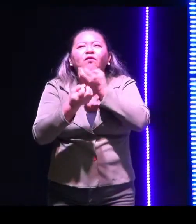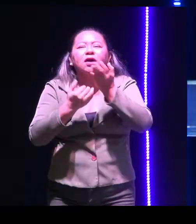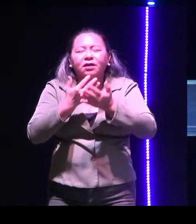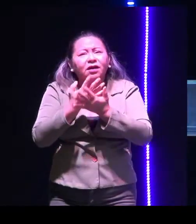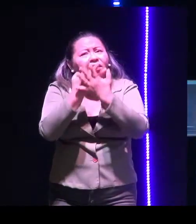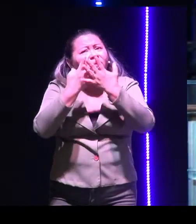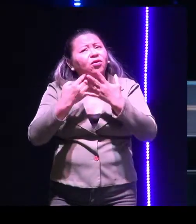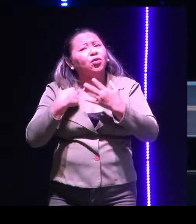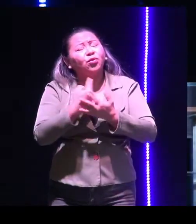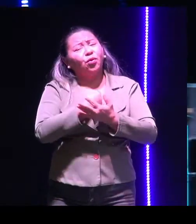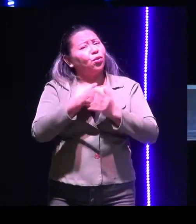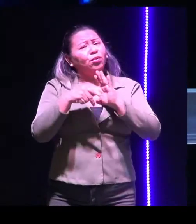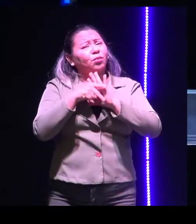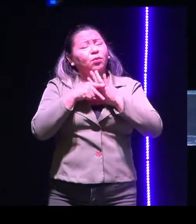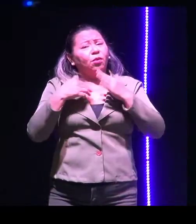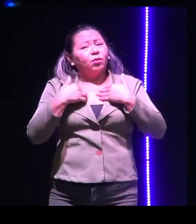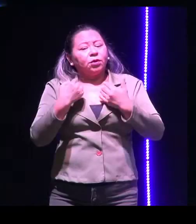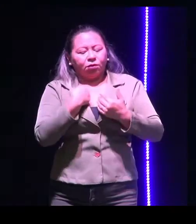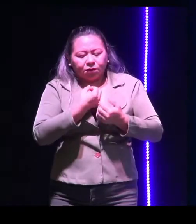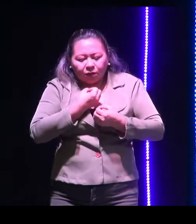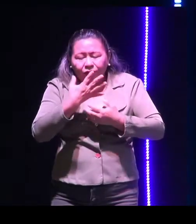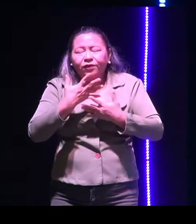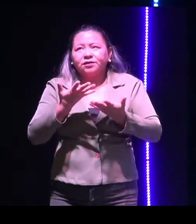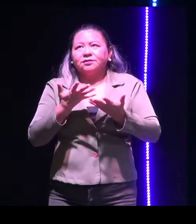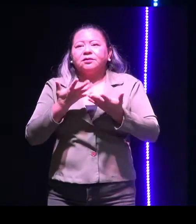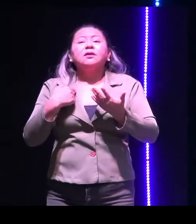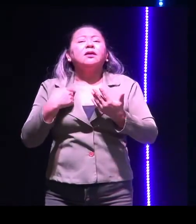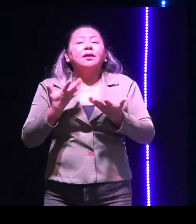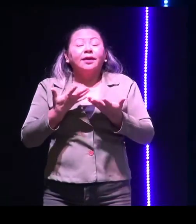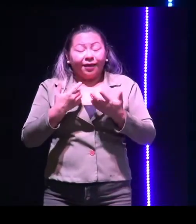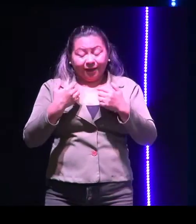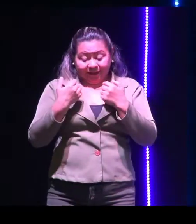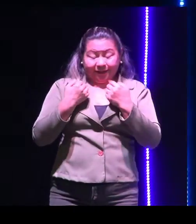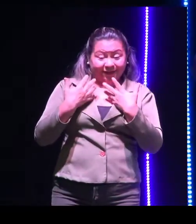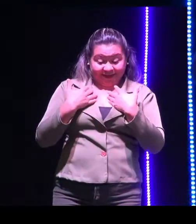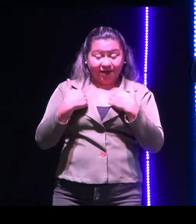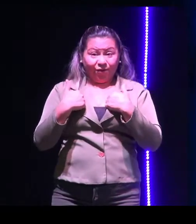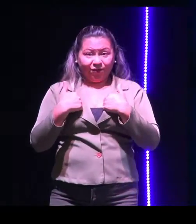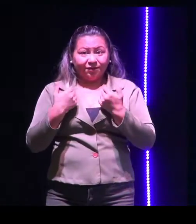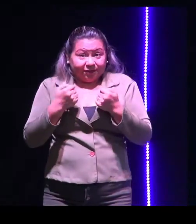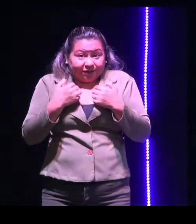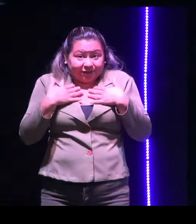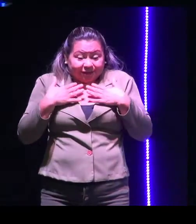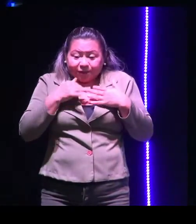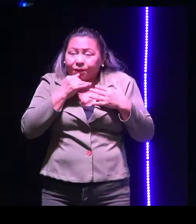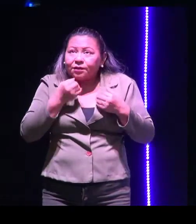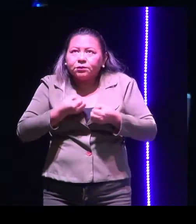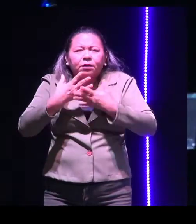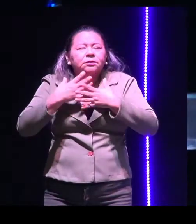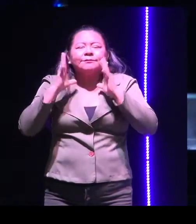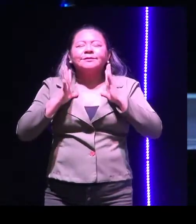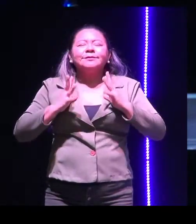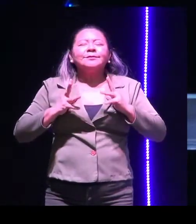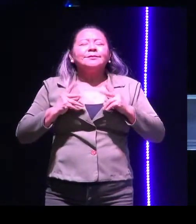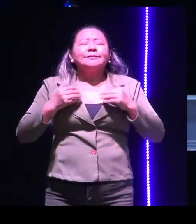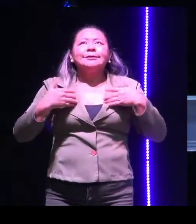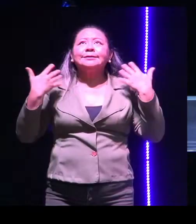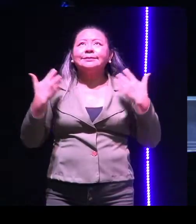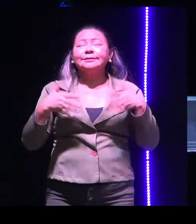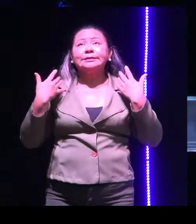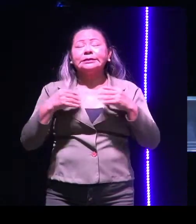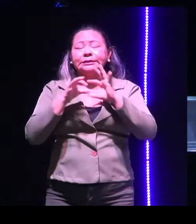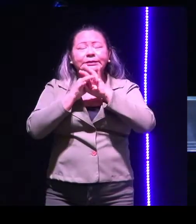pecados somos nós mesmos. É quando eu confesso os meus pecados. Quem é o maior beneficiado com isso? Sou eu. O maior beneficiado quando você confessa é